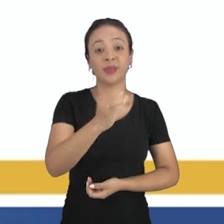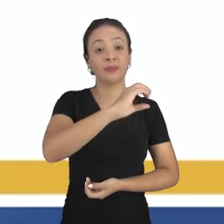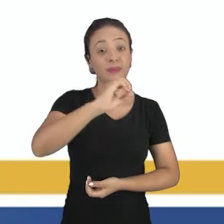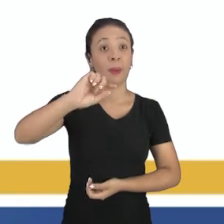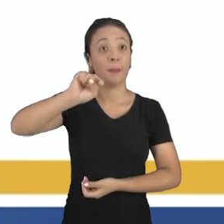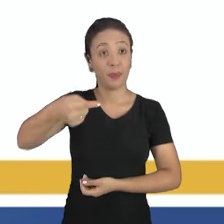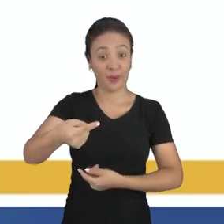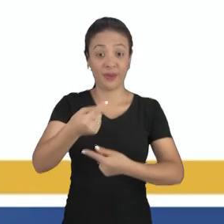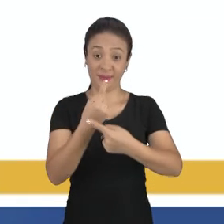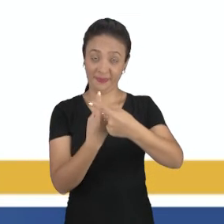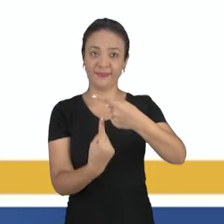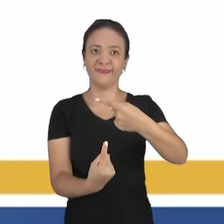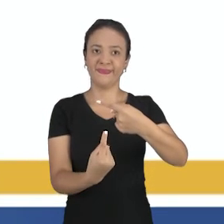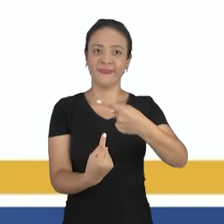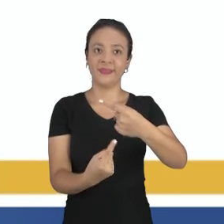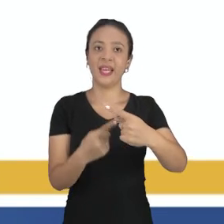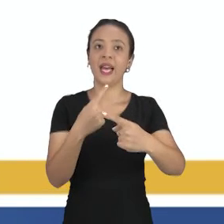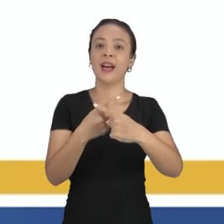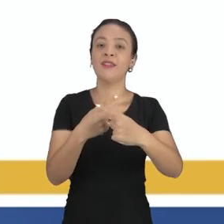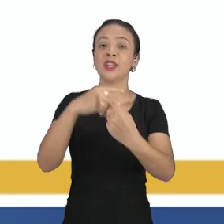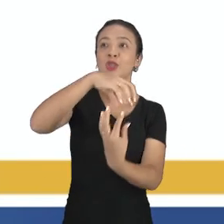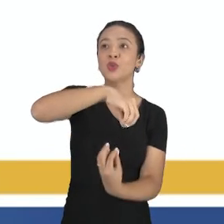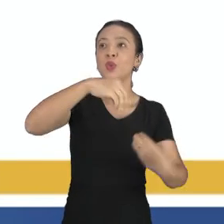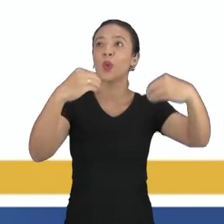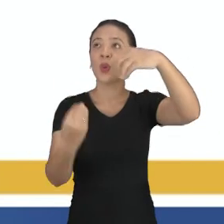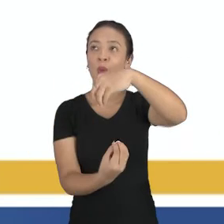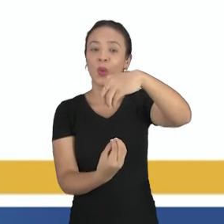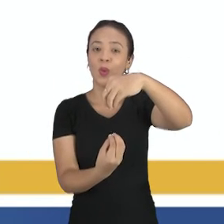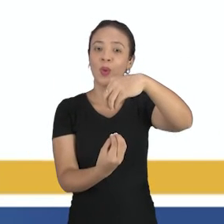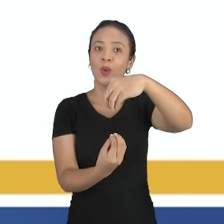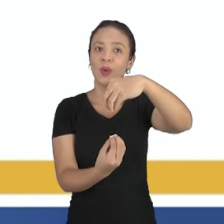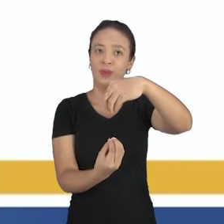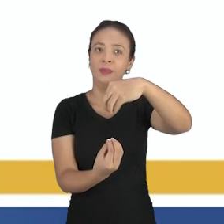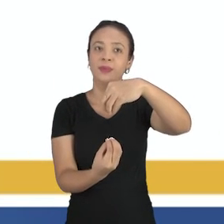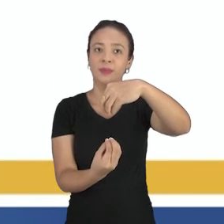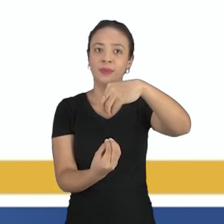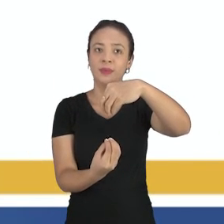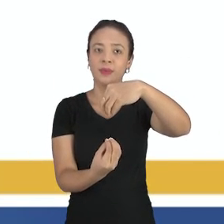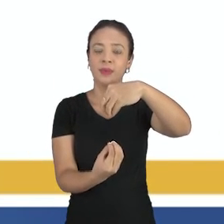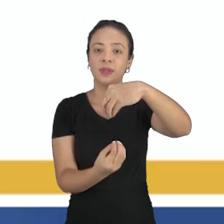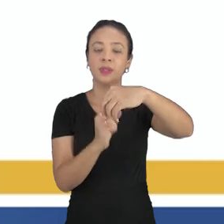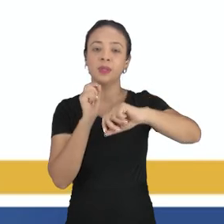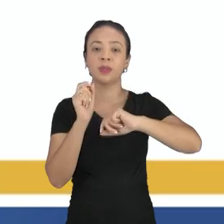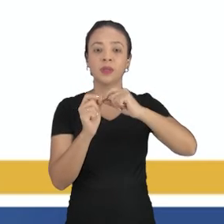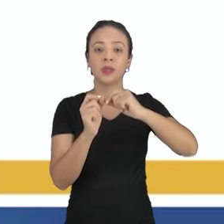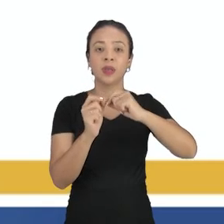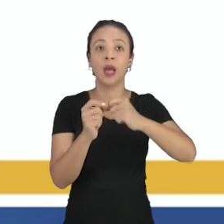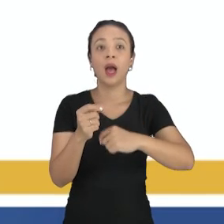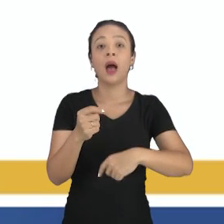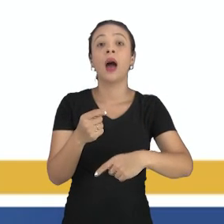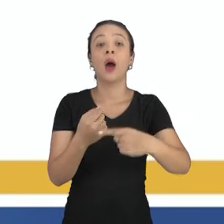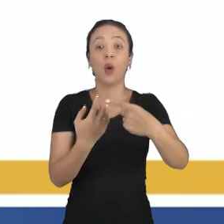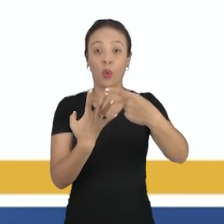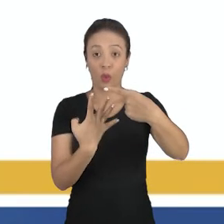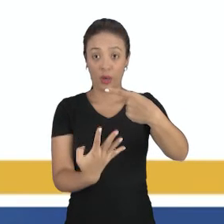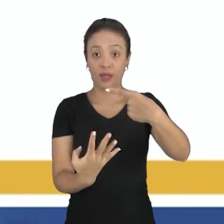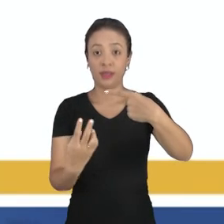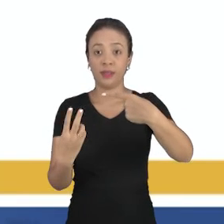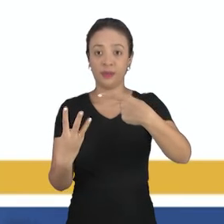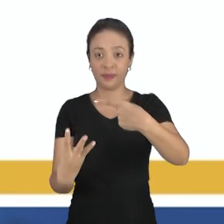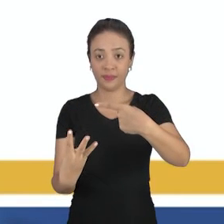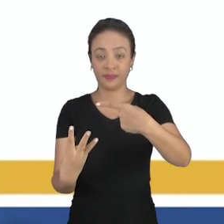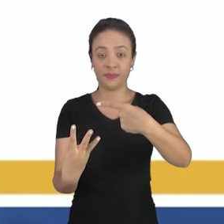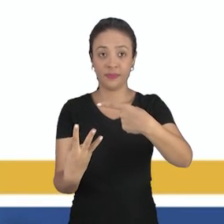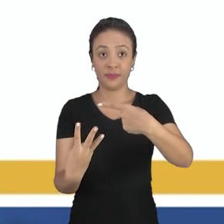sobre um vezes um inverso tá o 43 que é numerador ele passa a ser dela